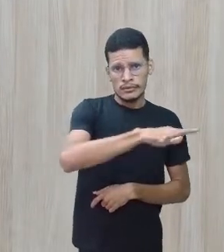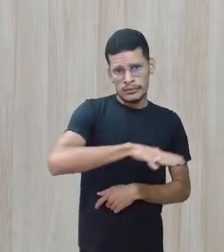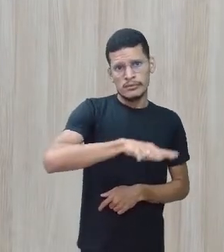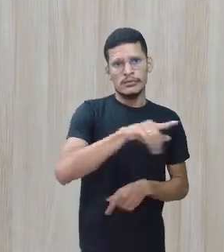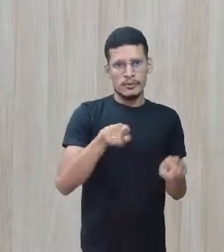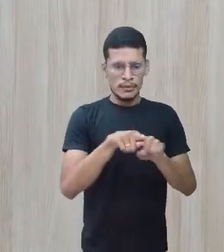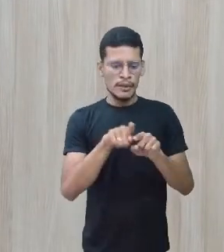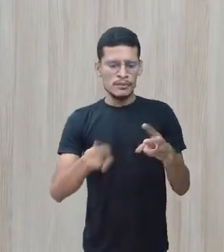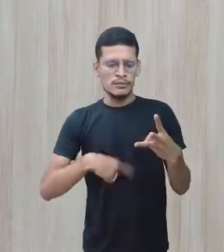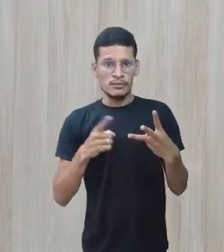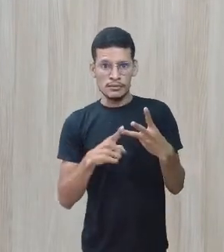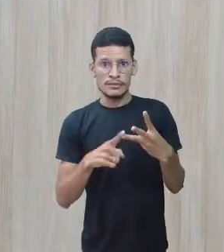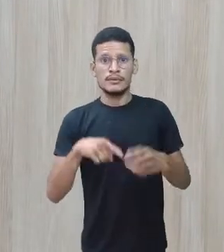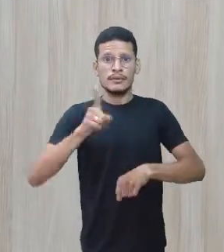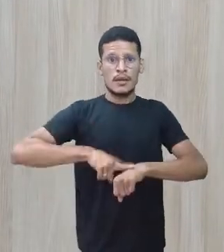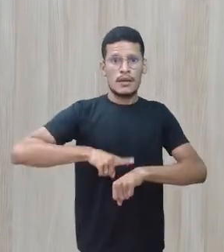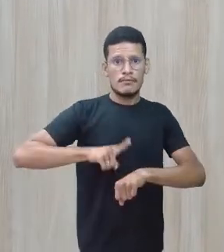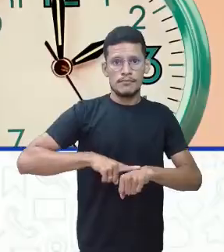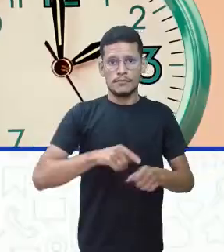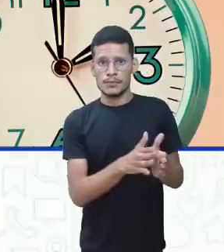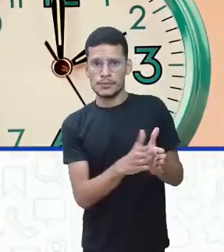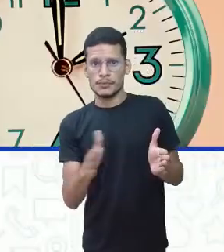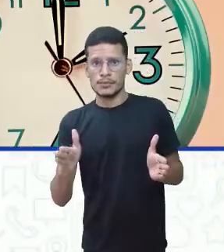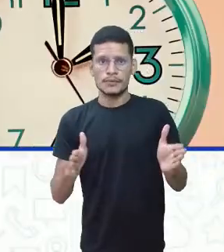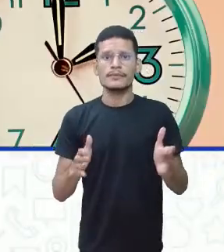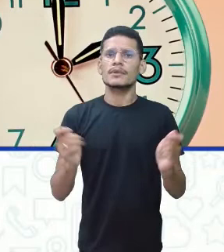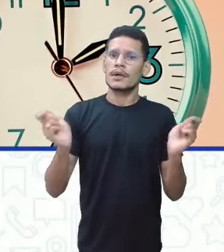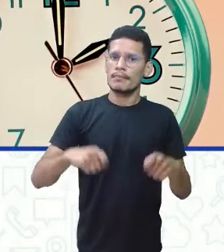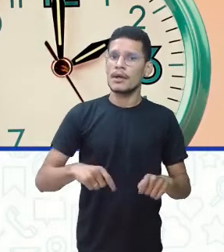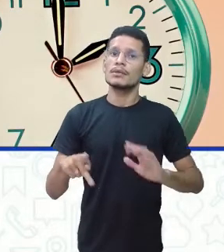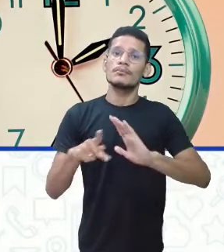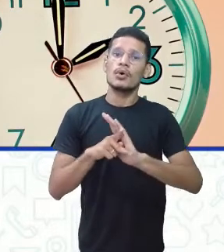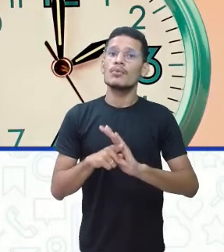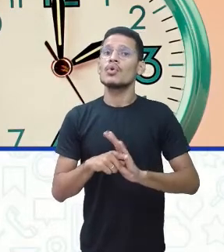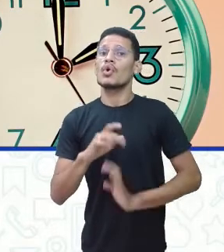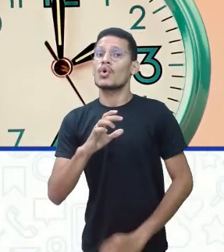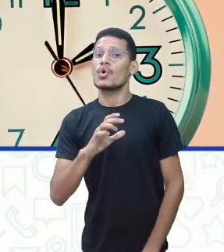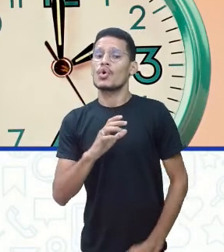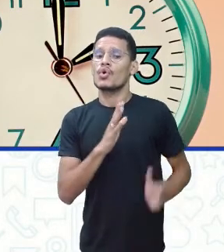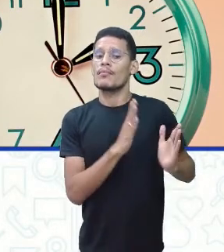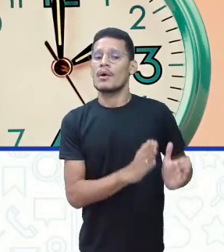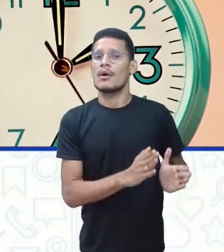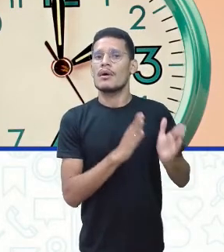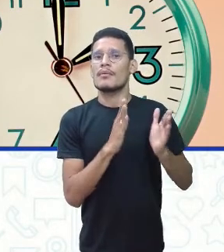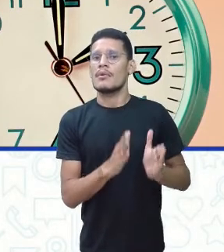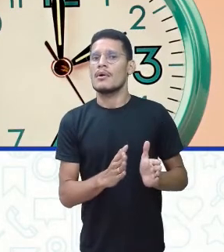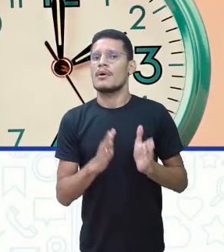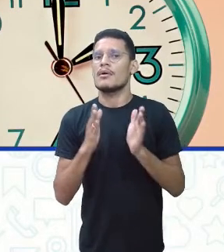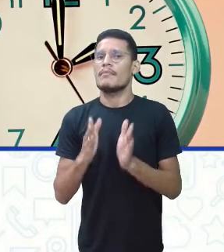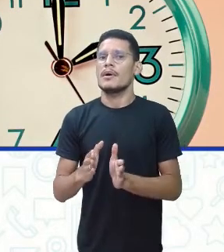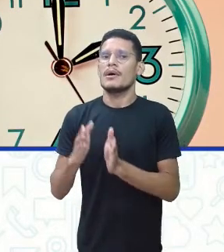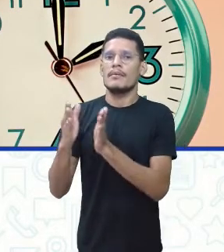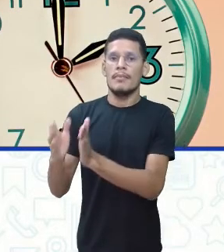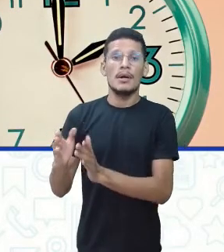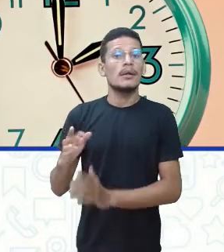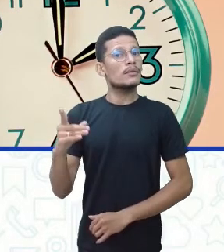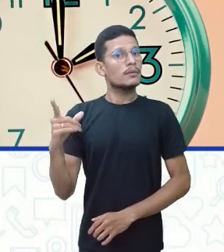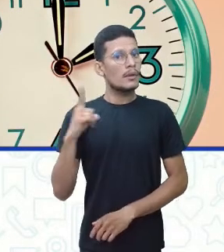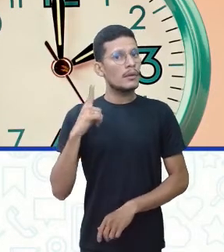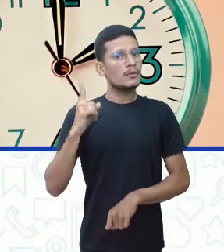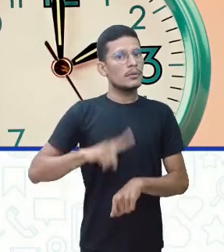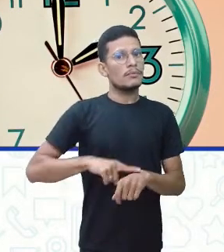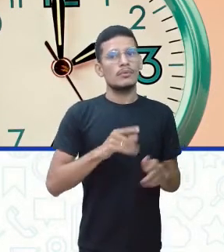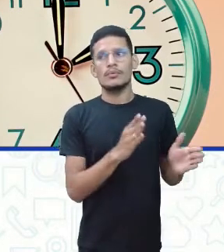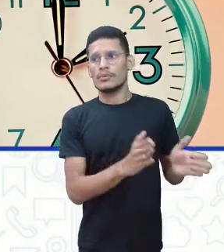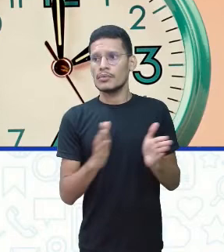gente tem o tempo. E esse tempo, ele também pode ser cronológico, que é aquele que vai seguir uma ordem. O tempo, ele vai marcar